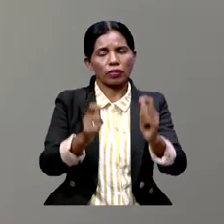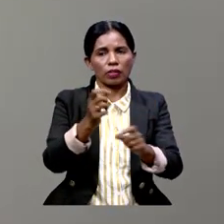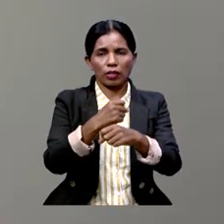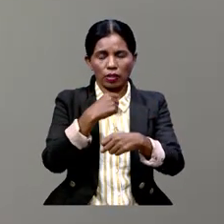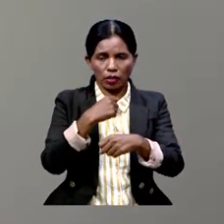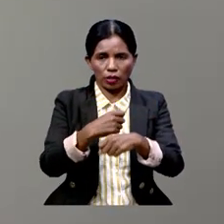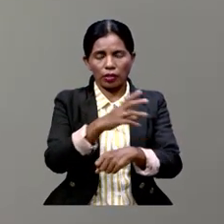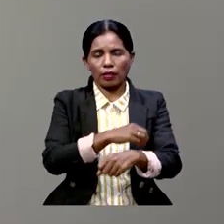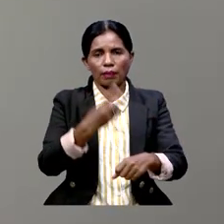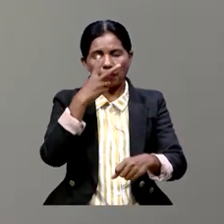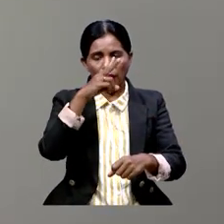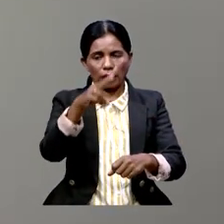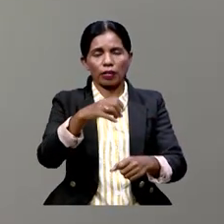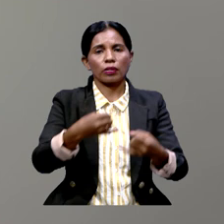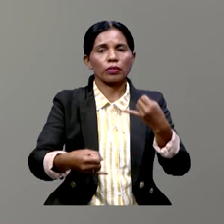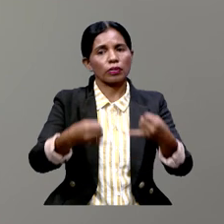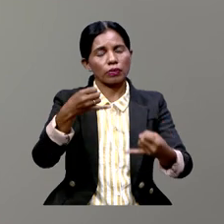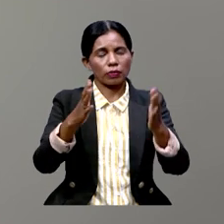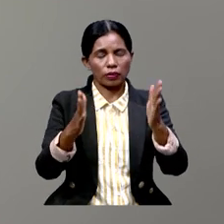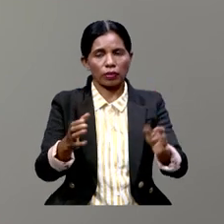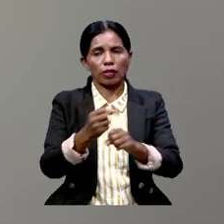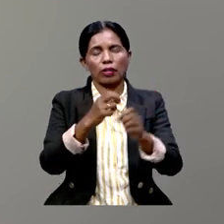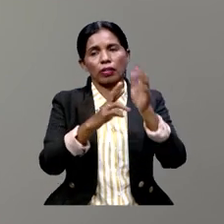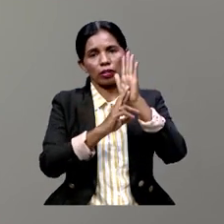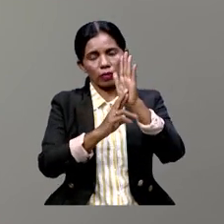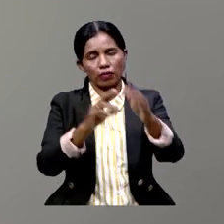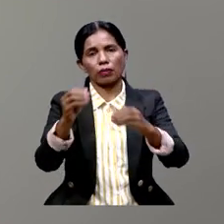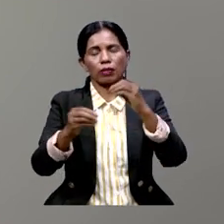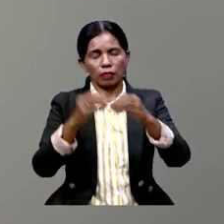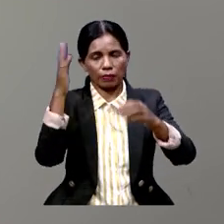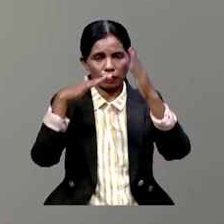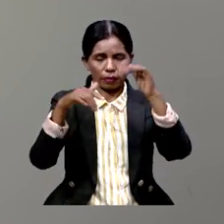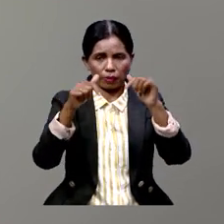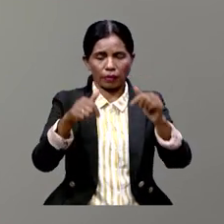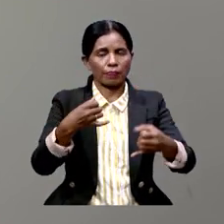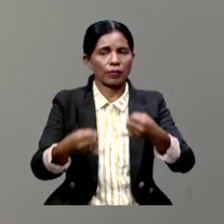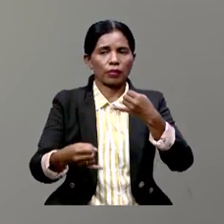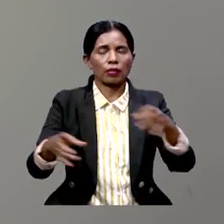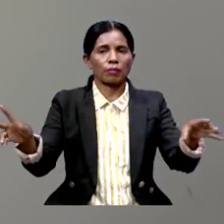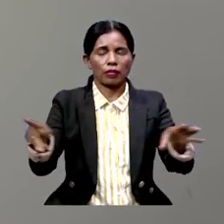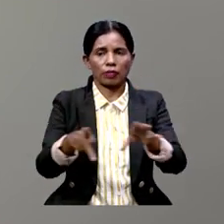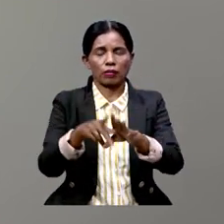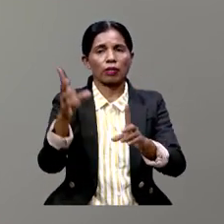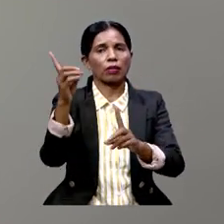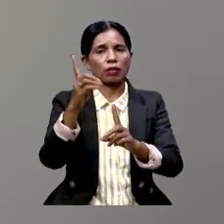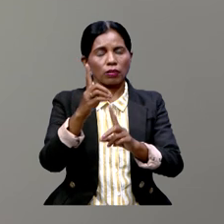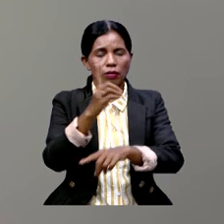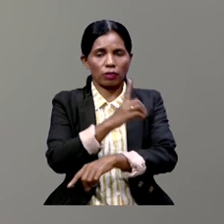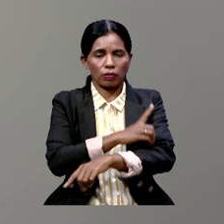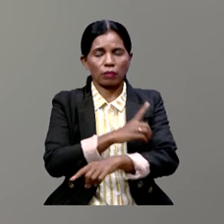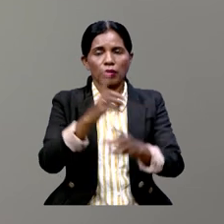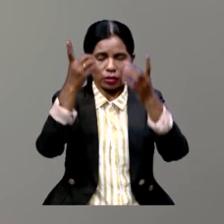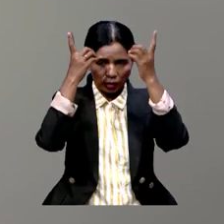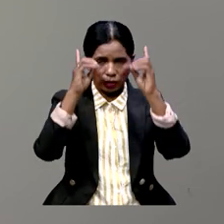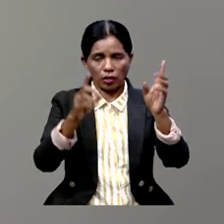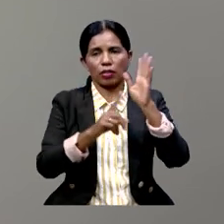dessa exibição ba juiz ne bem halo relatório ba assunto ne, no juiz coletivo Ciro marca que des loram ba decisão, no decisão ne,